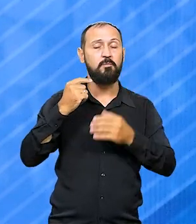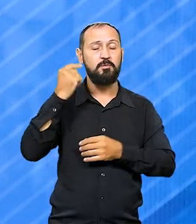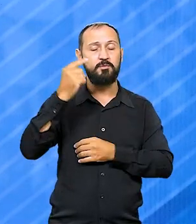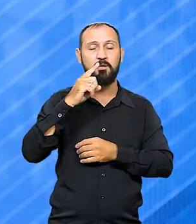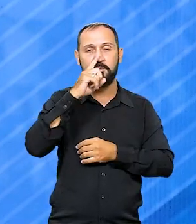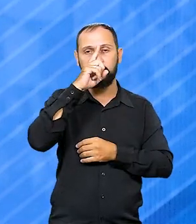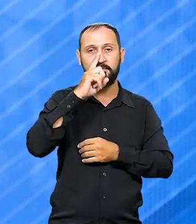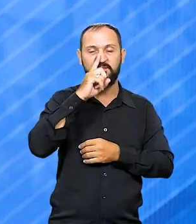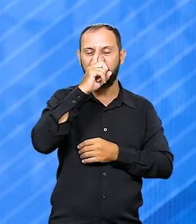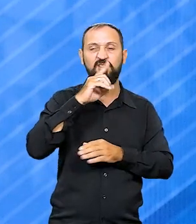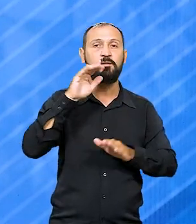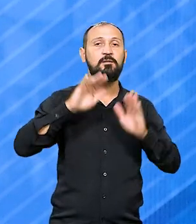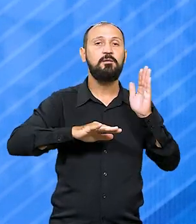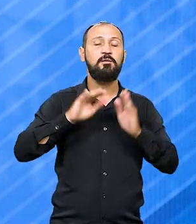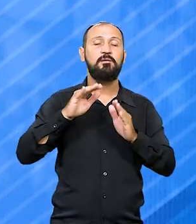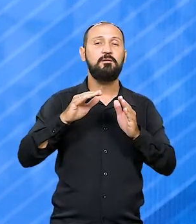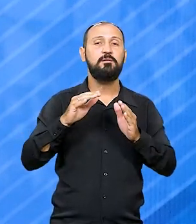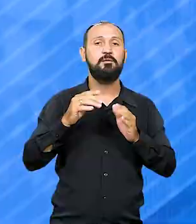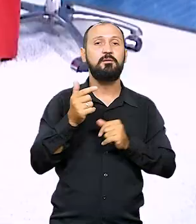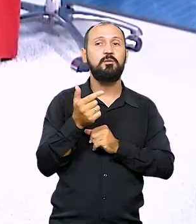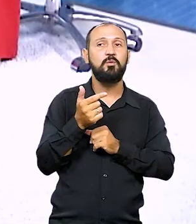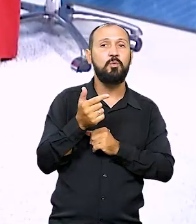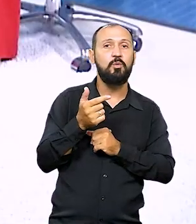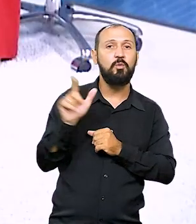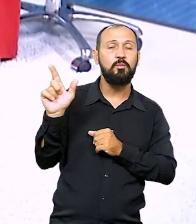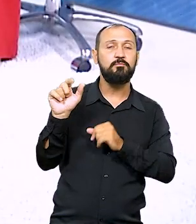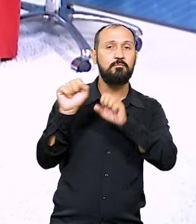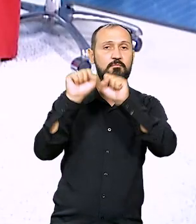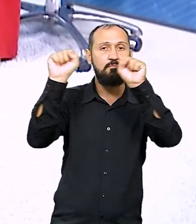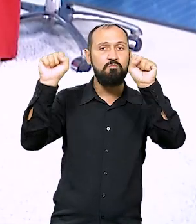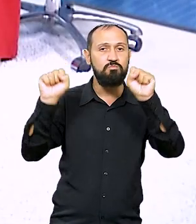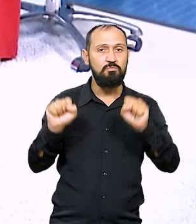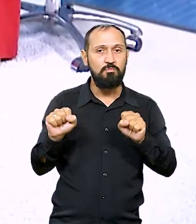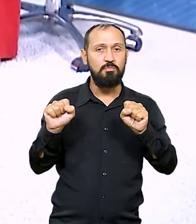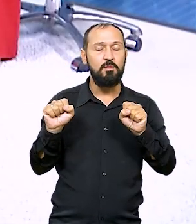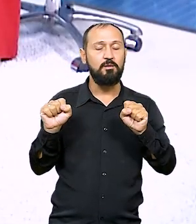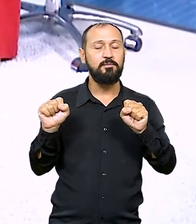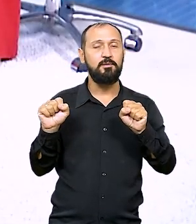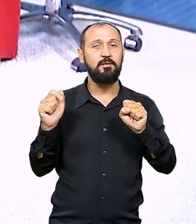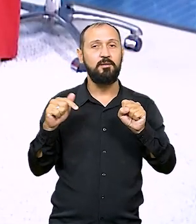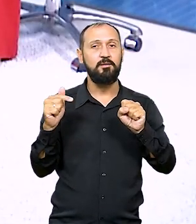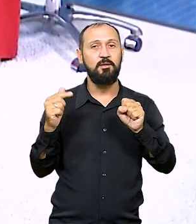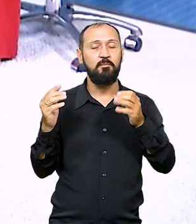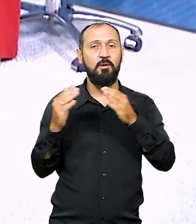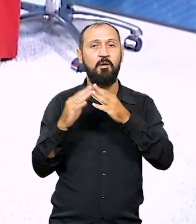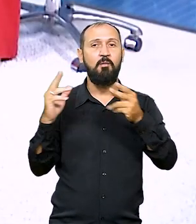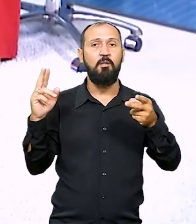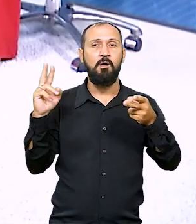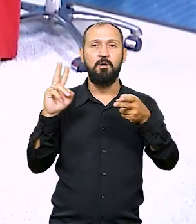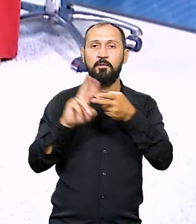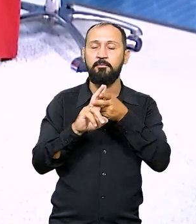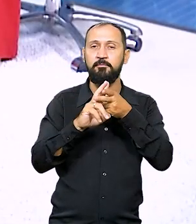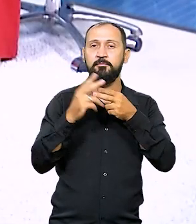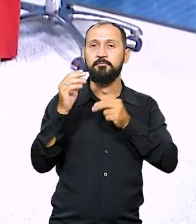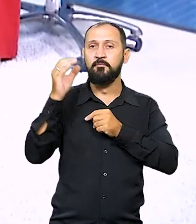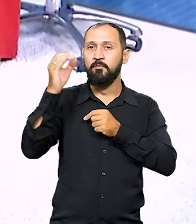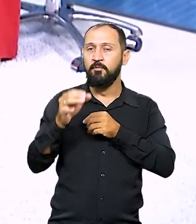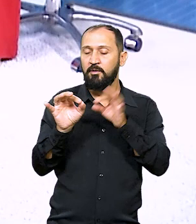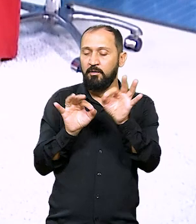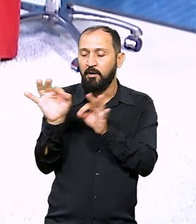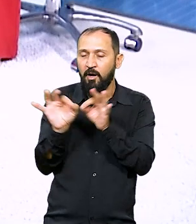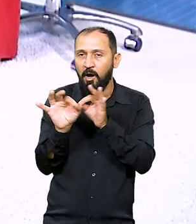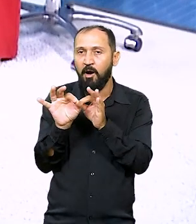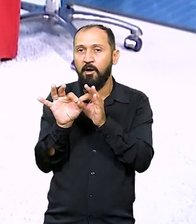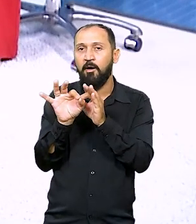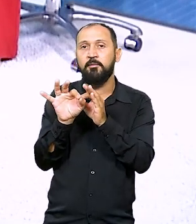expondo o advogado a esse risco. Muitas das vezes um sistema carcerário aí, um